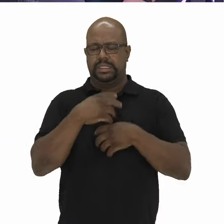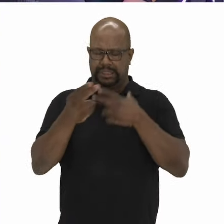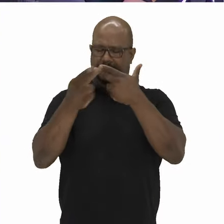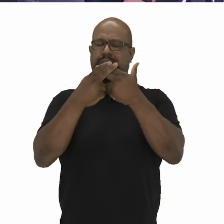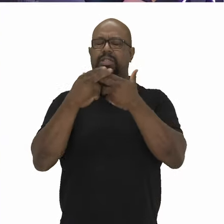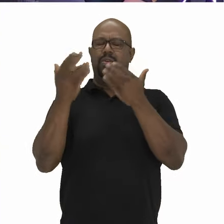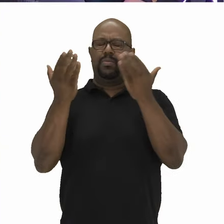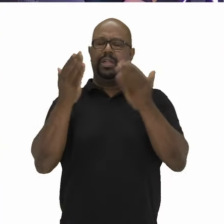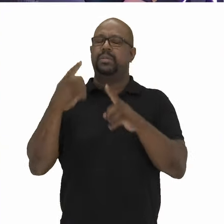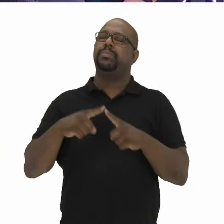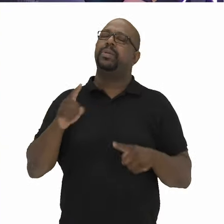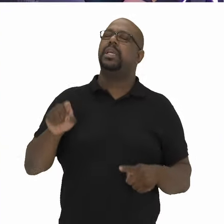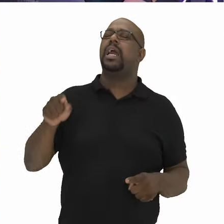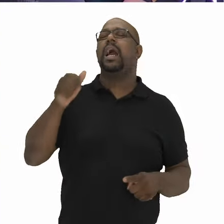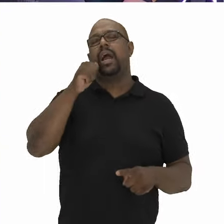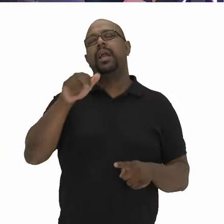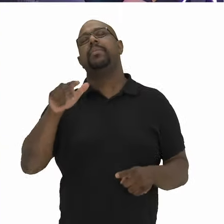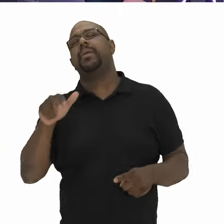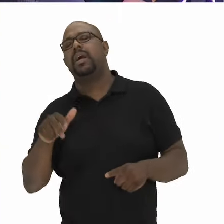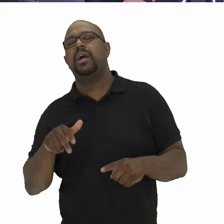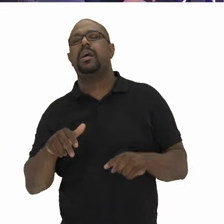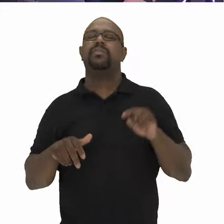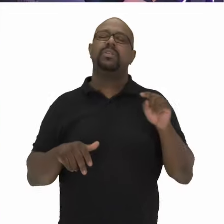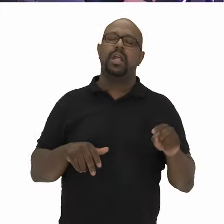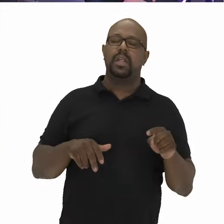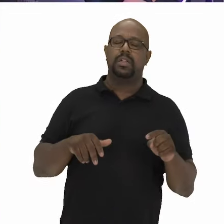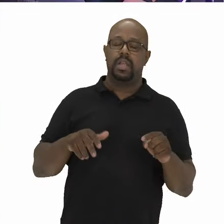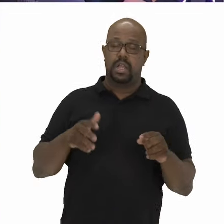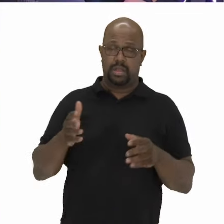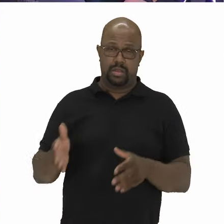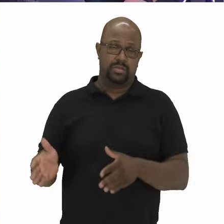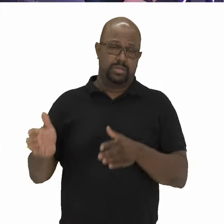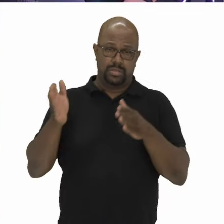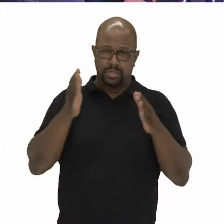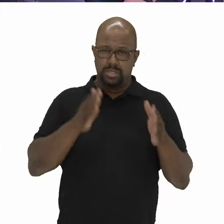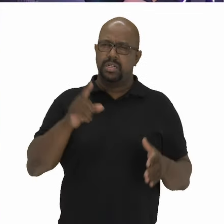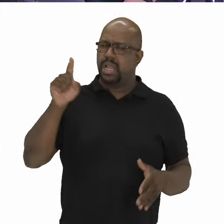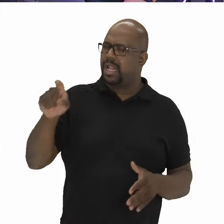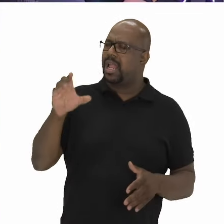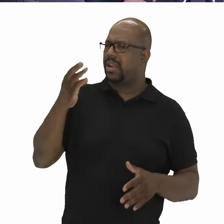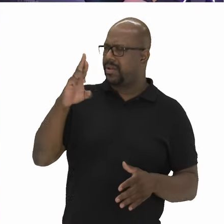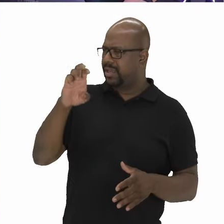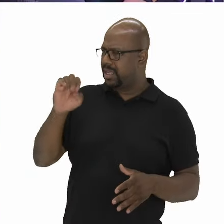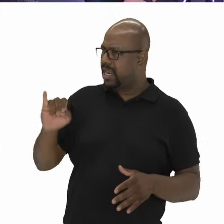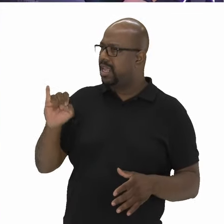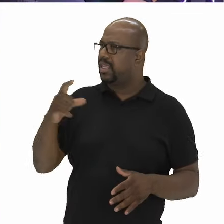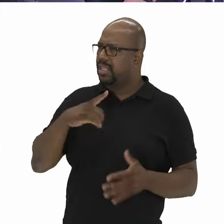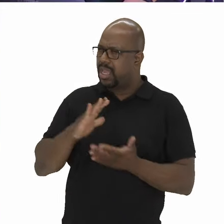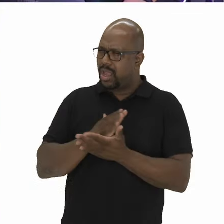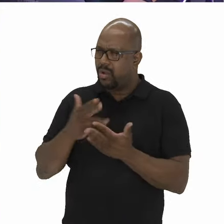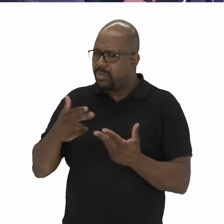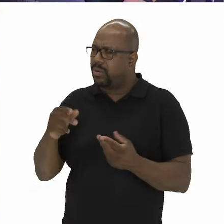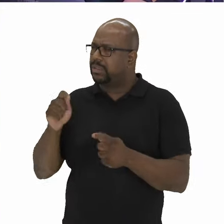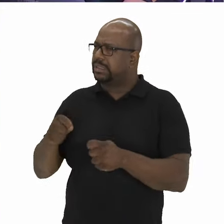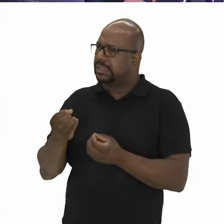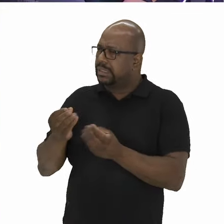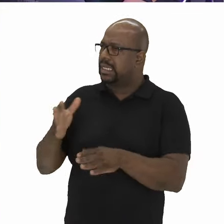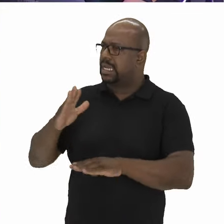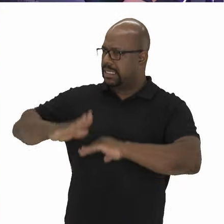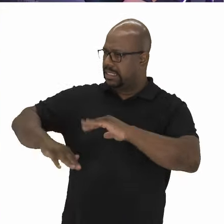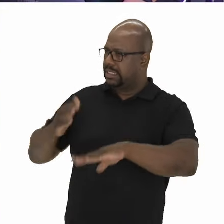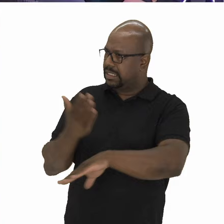marca porque é irmã agora vocês lá no creio vocês estão tem alguma